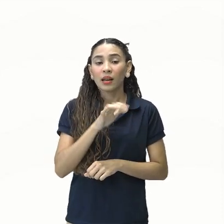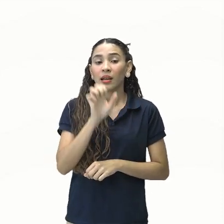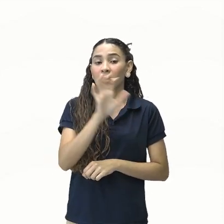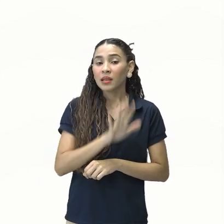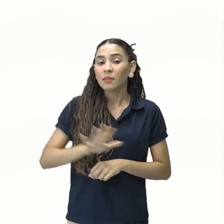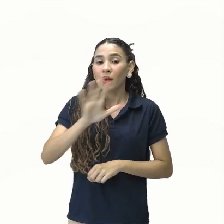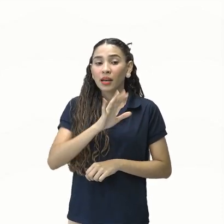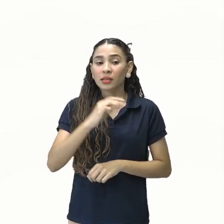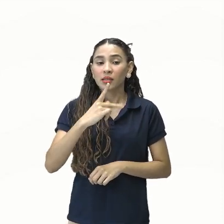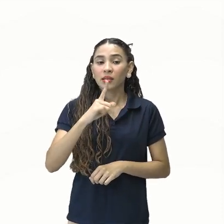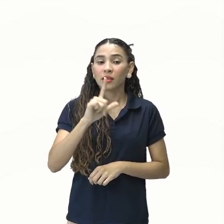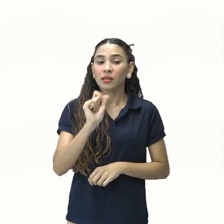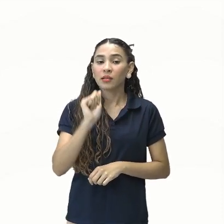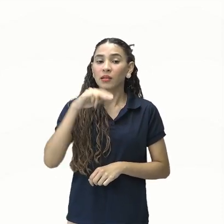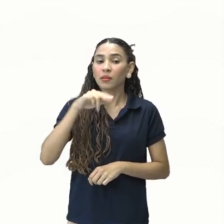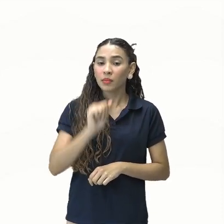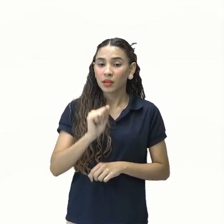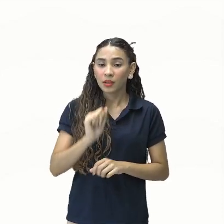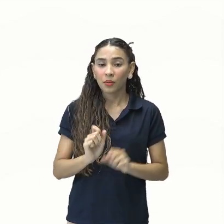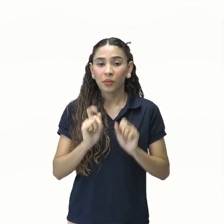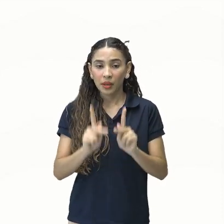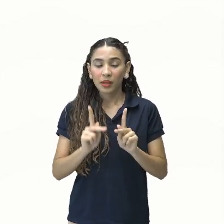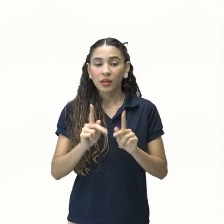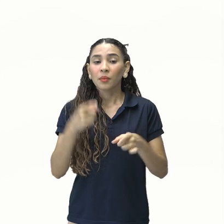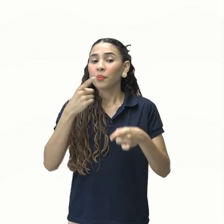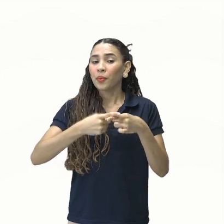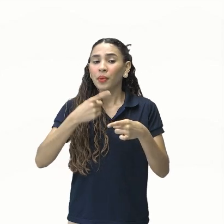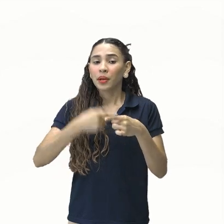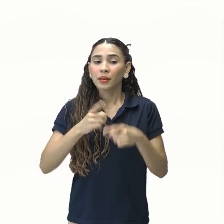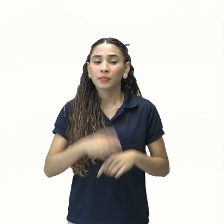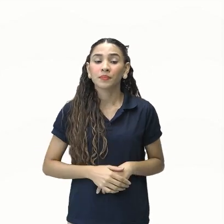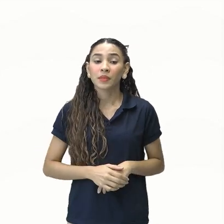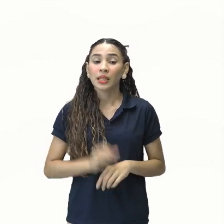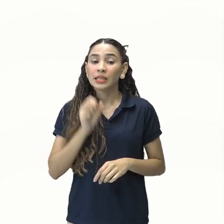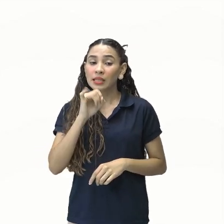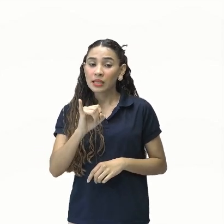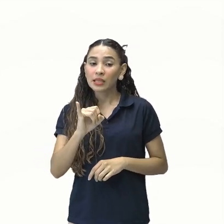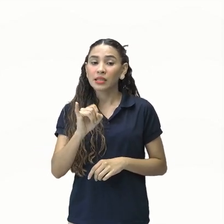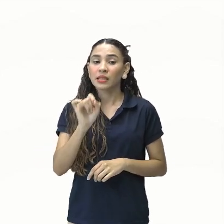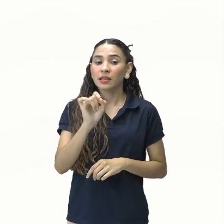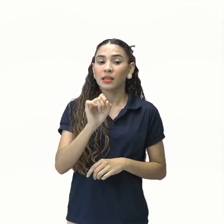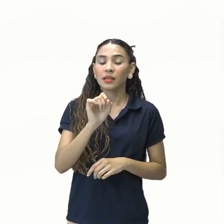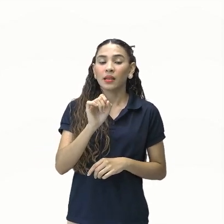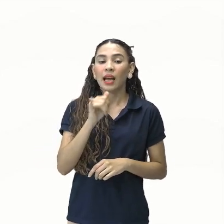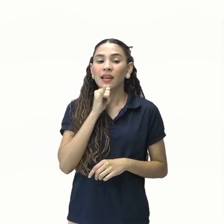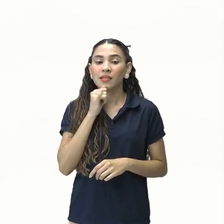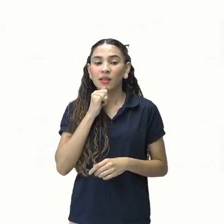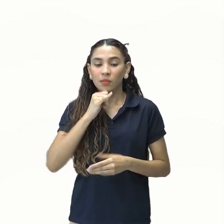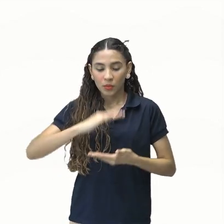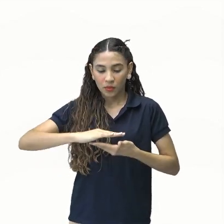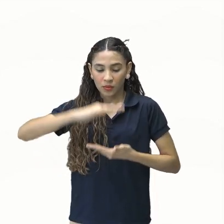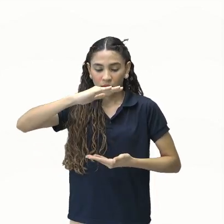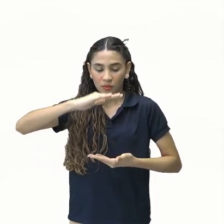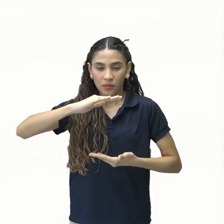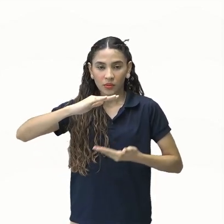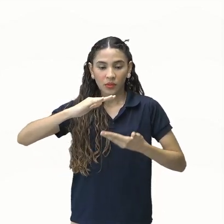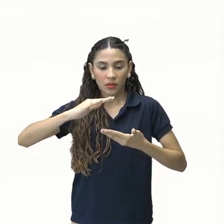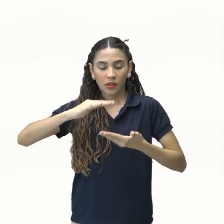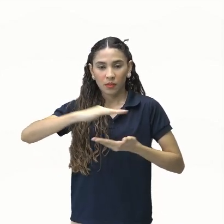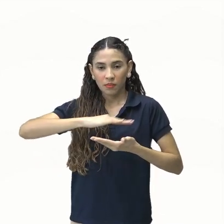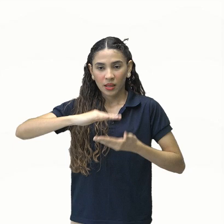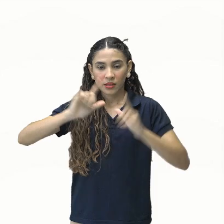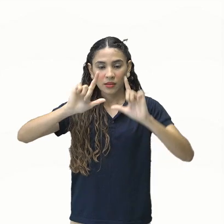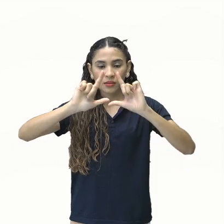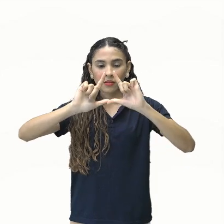figuras planas, tá bom? Por quê? Porque se a base do meu prisma for triangular, eu